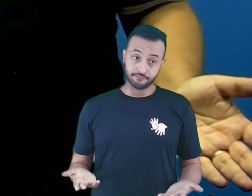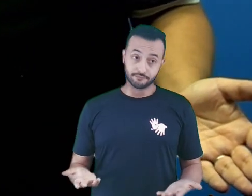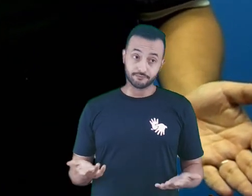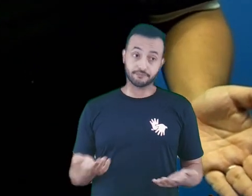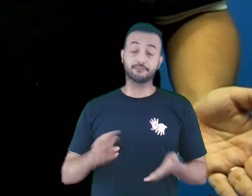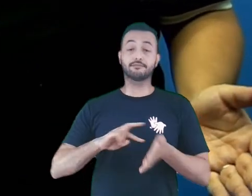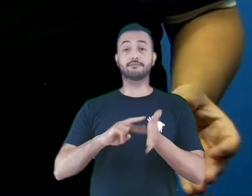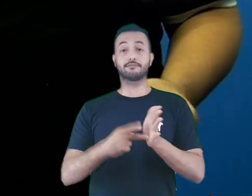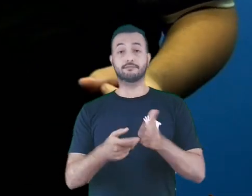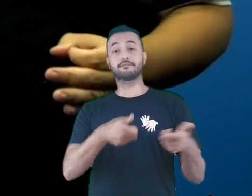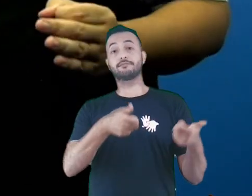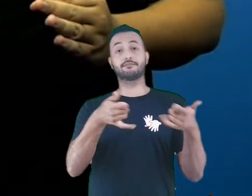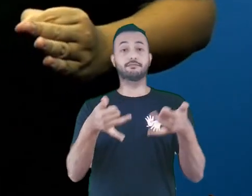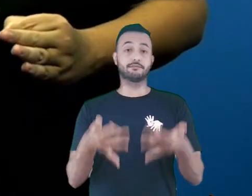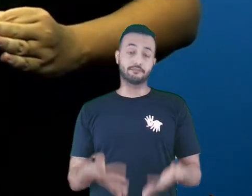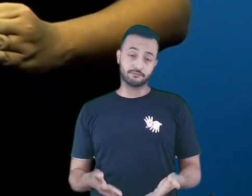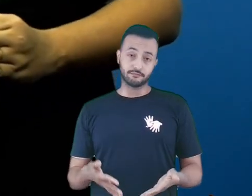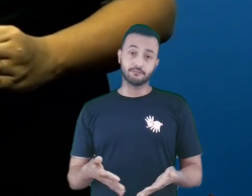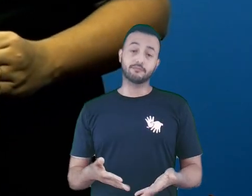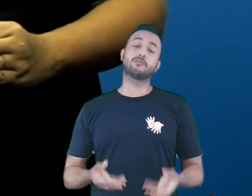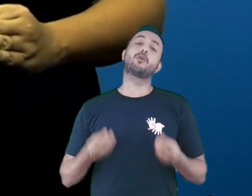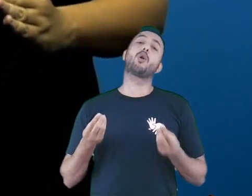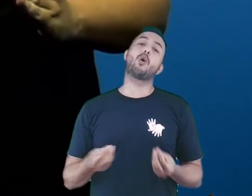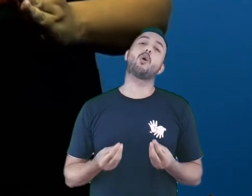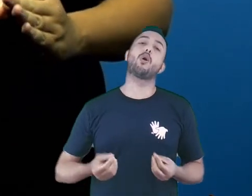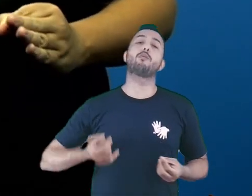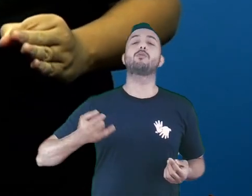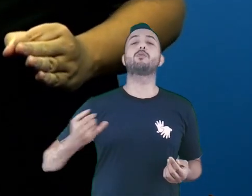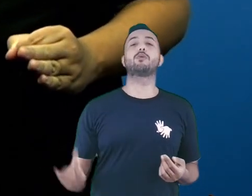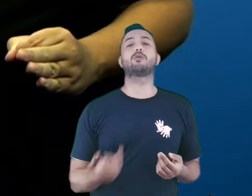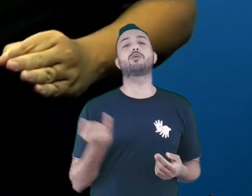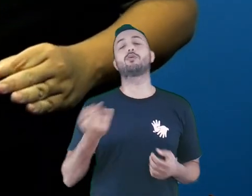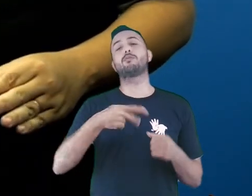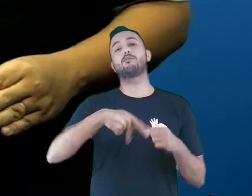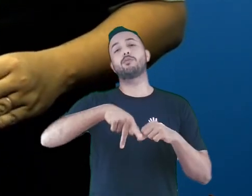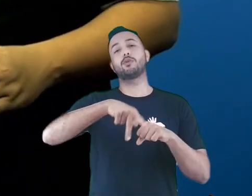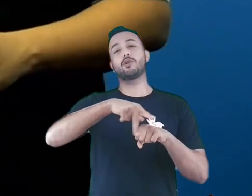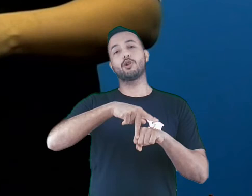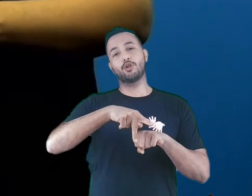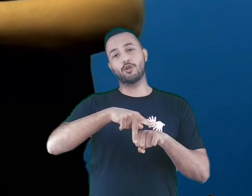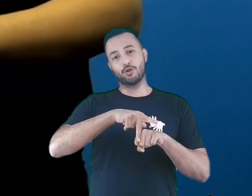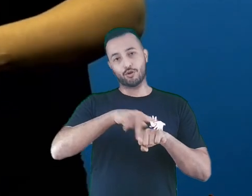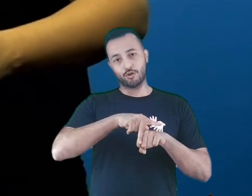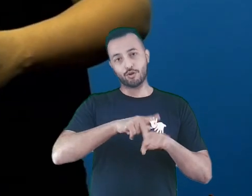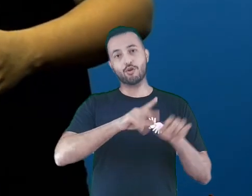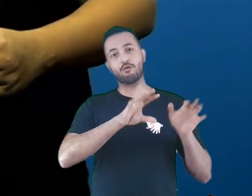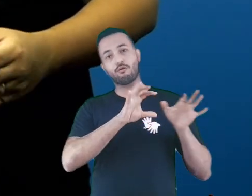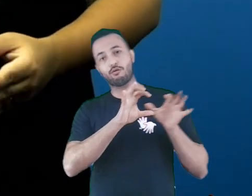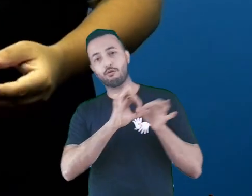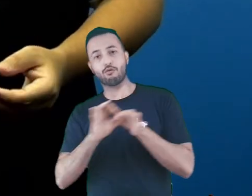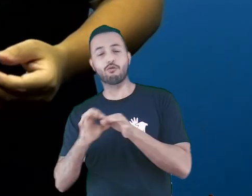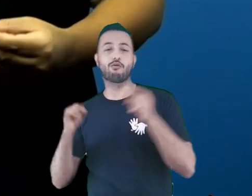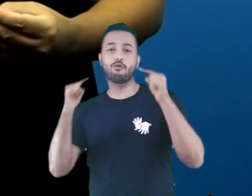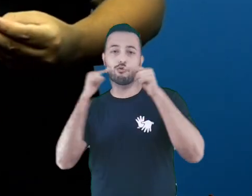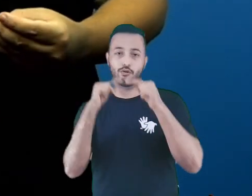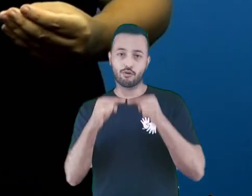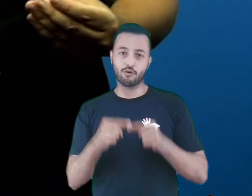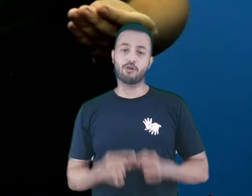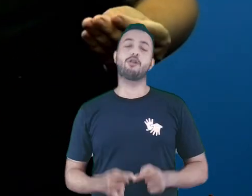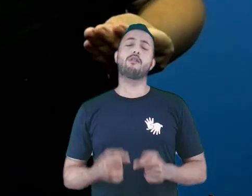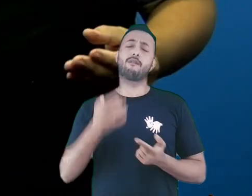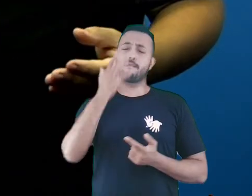outras palavras, vemos o quão é importante os pronomes estarem alinhados, porque ele